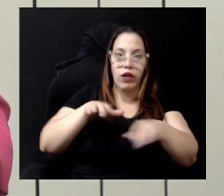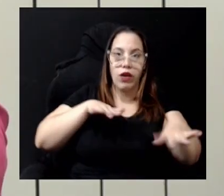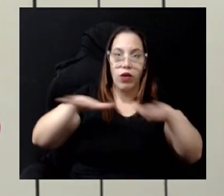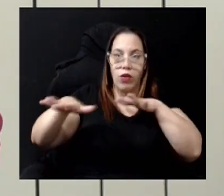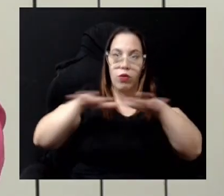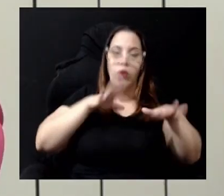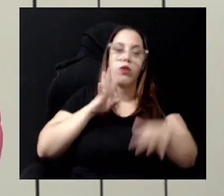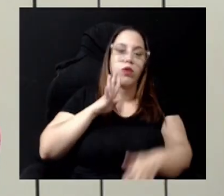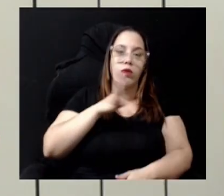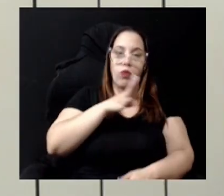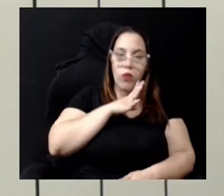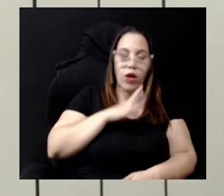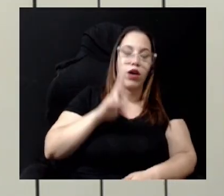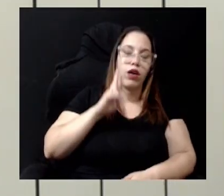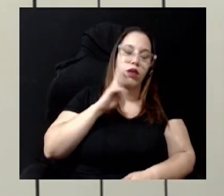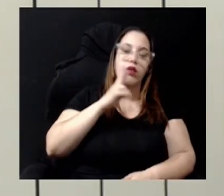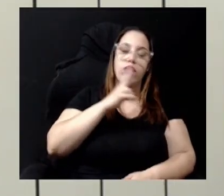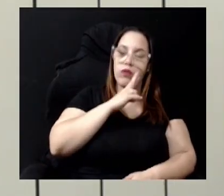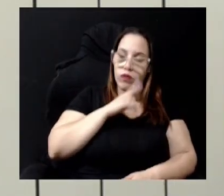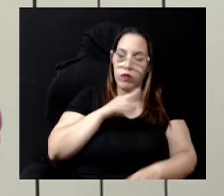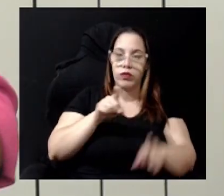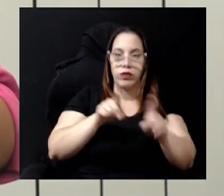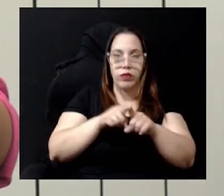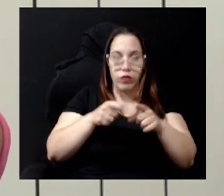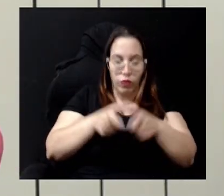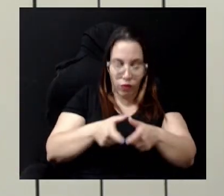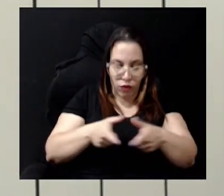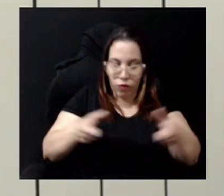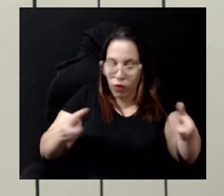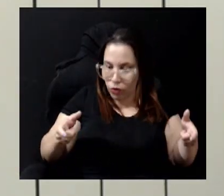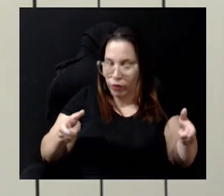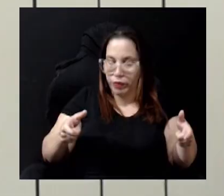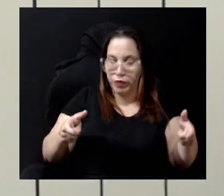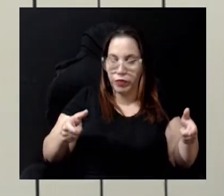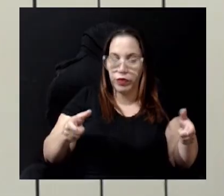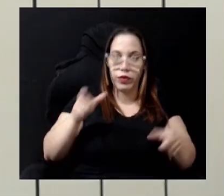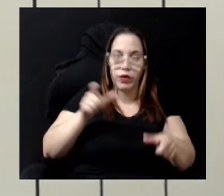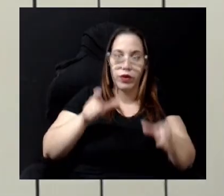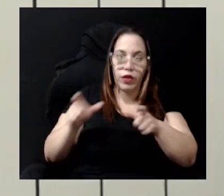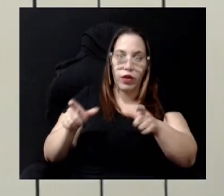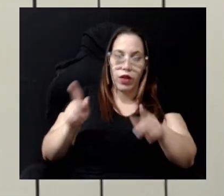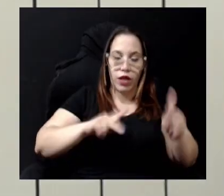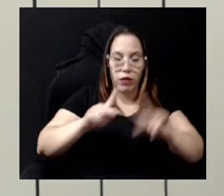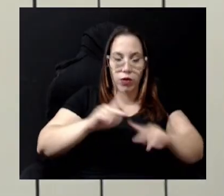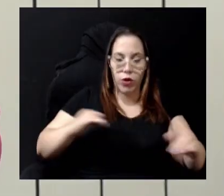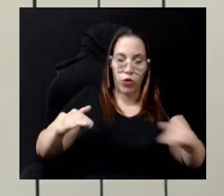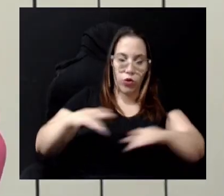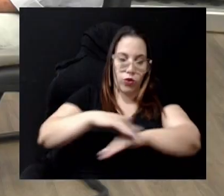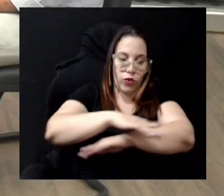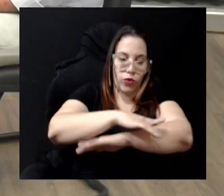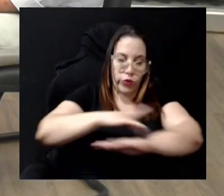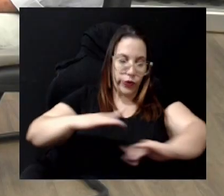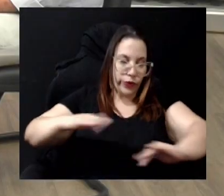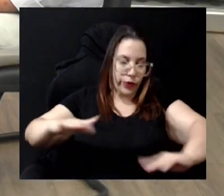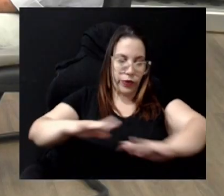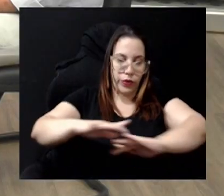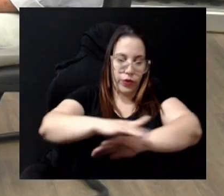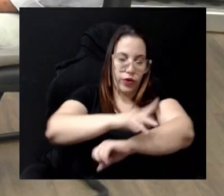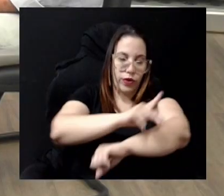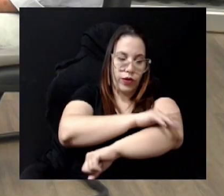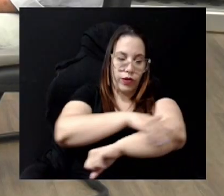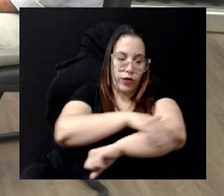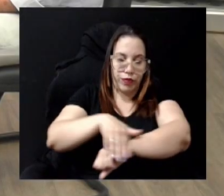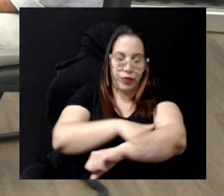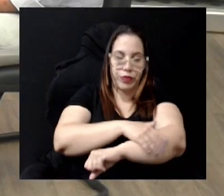restaurantes. Também cresce muito a questão das pessoas nas ruas, né, professor? A economia nesse